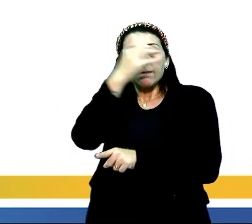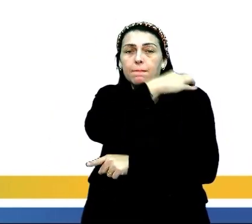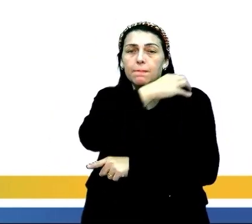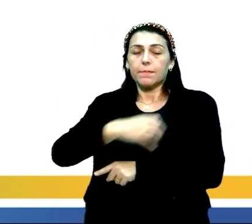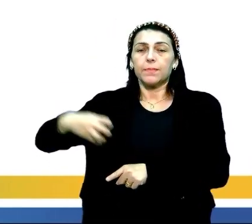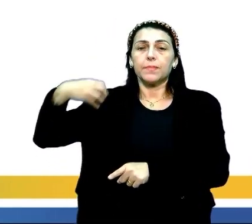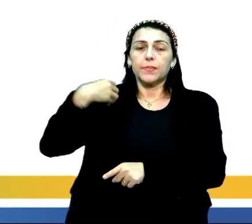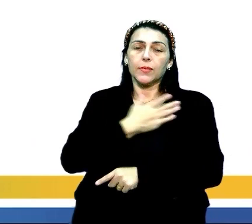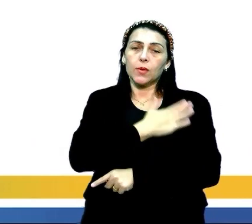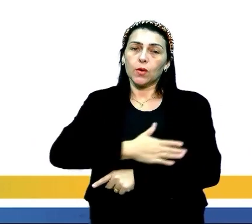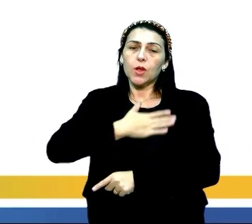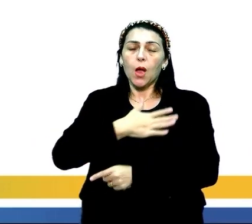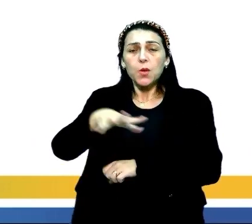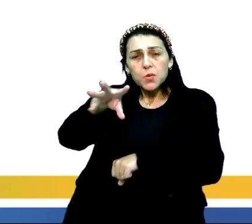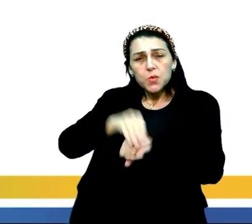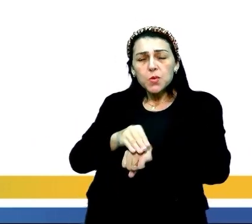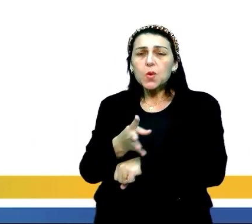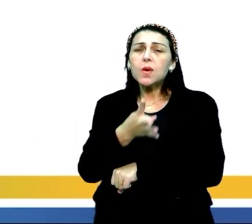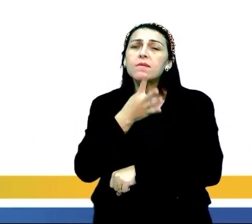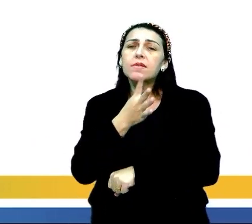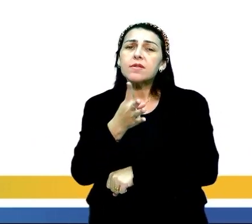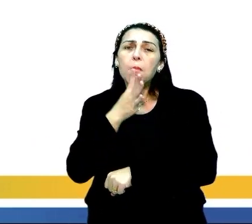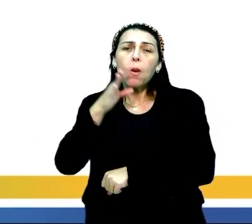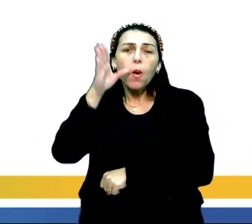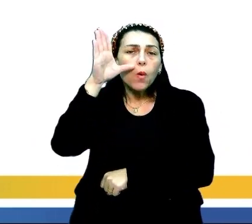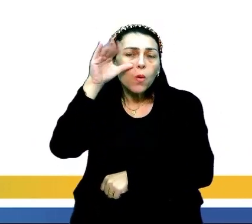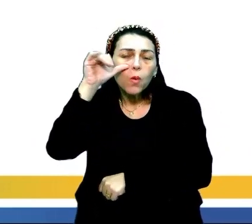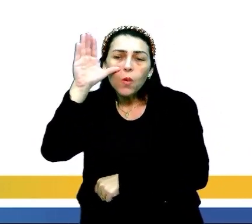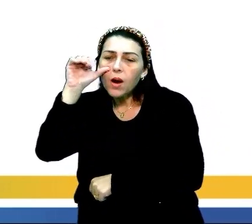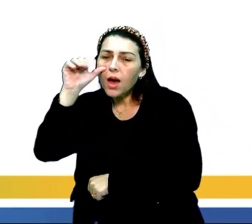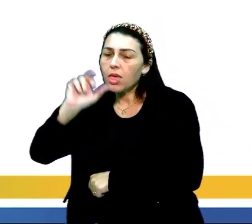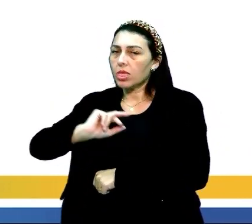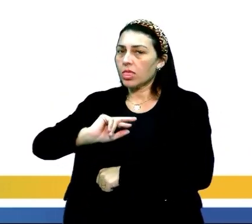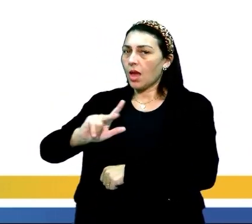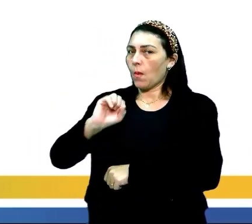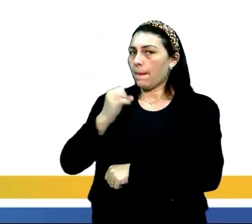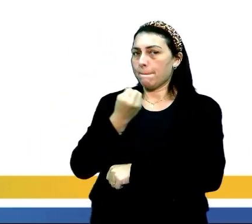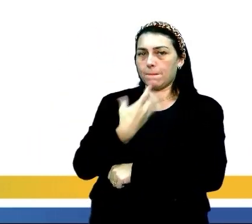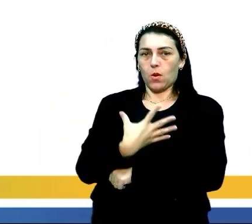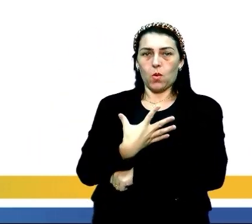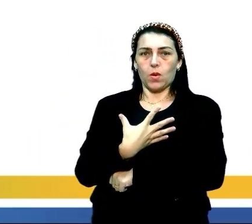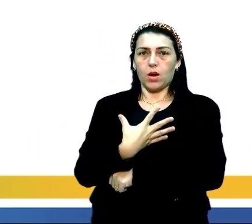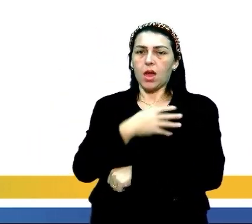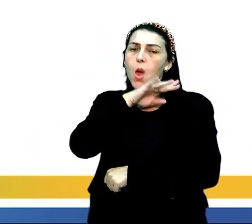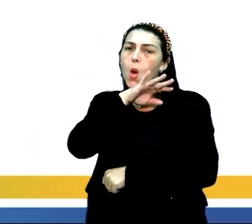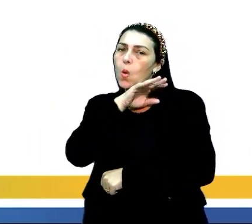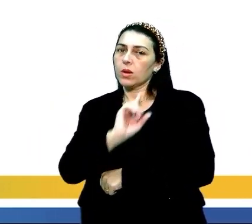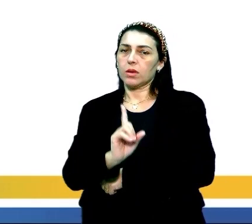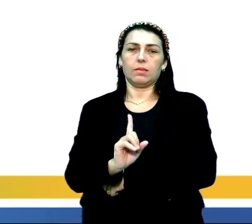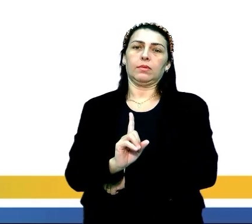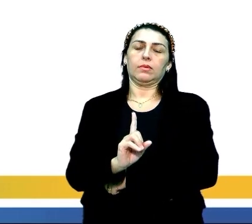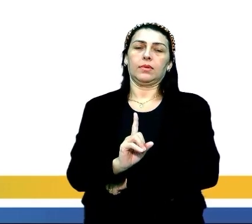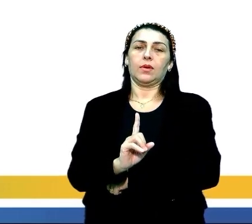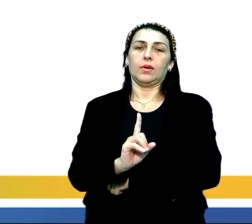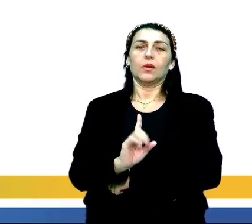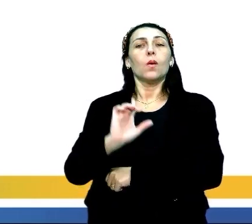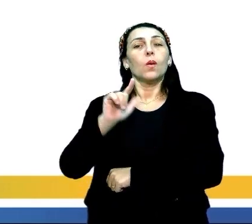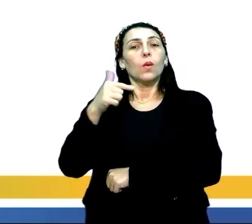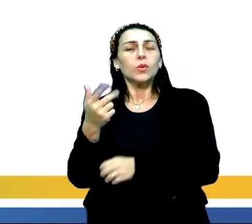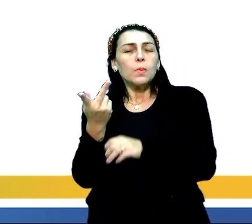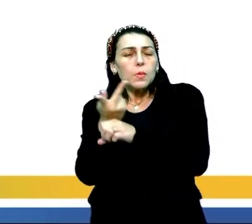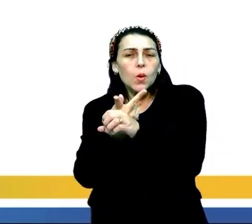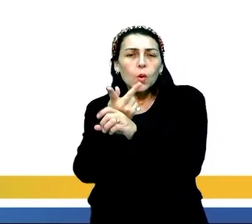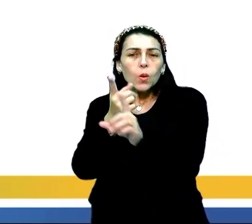gostamos muitas vezes de conhecer por curiosidade. Isso não é nem bom nem ruim em si. Outros